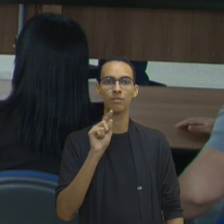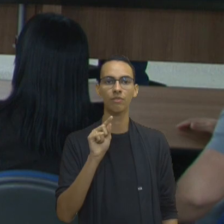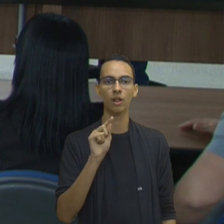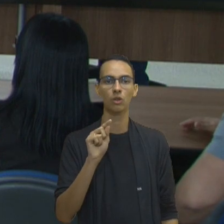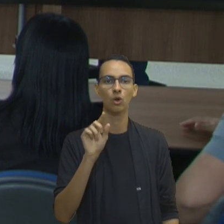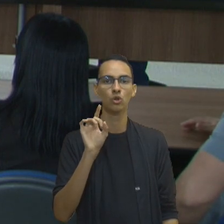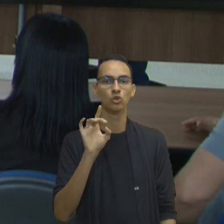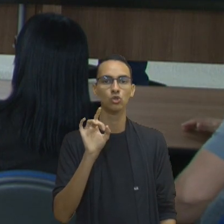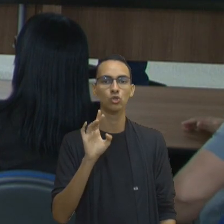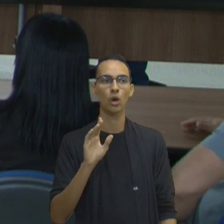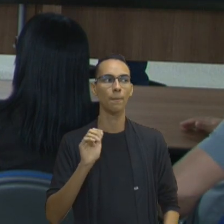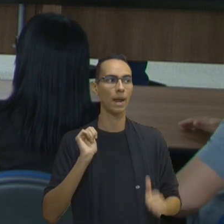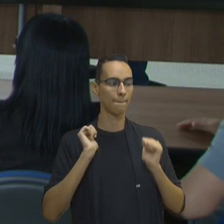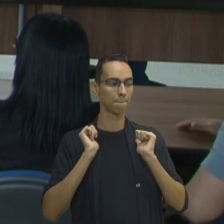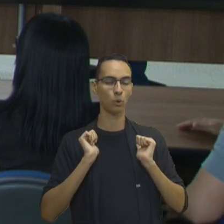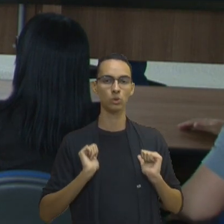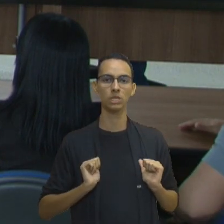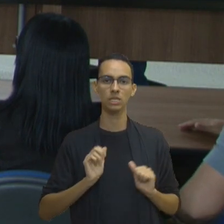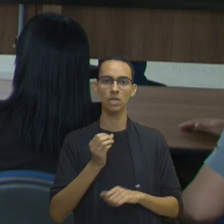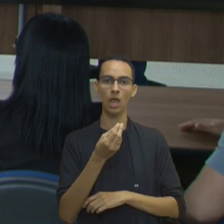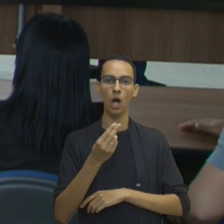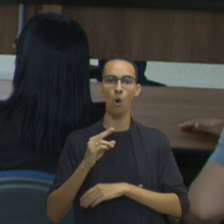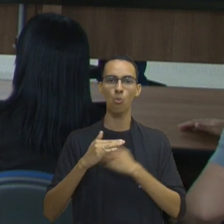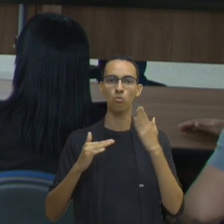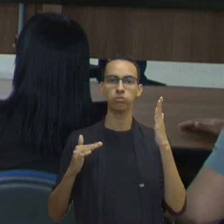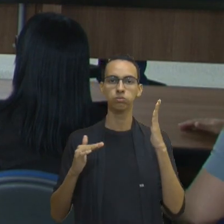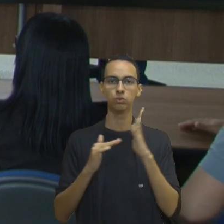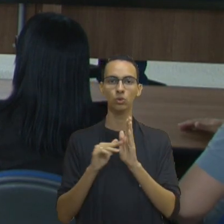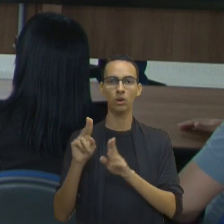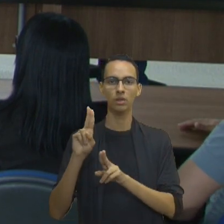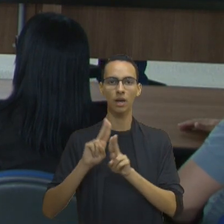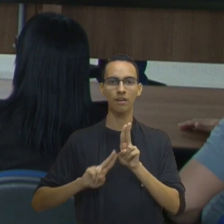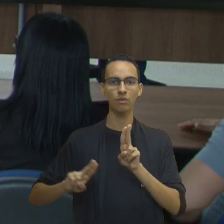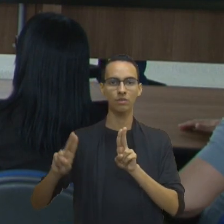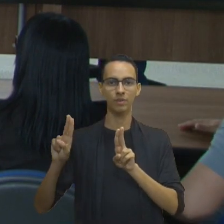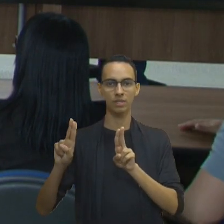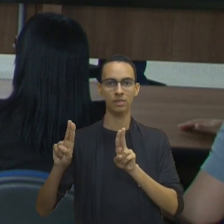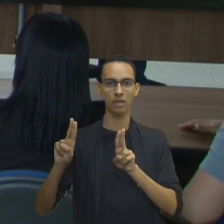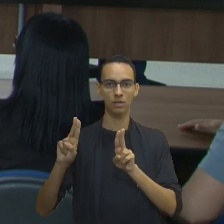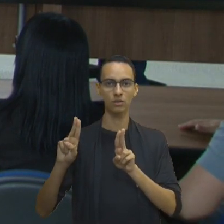ou para toda a comunidade, incluindo a pós-graduação.